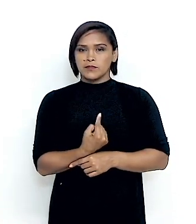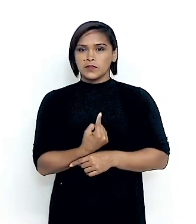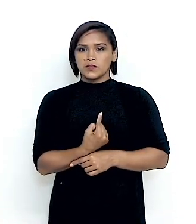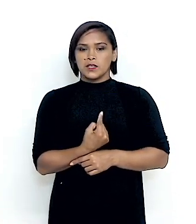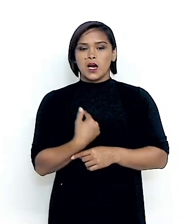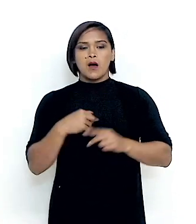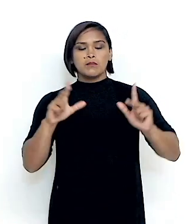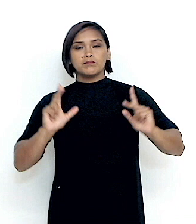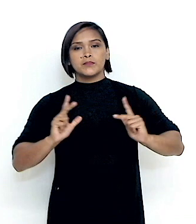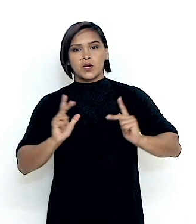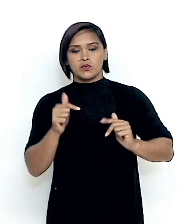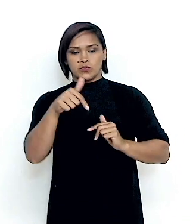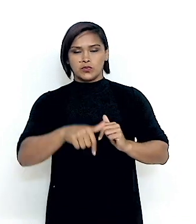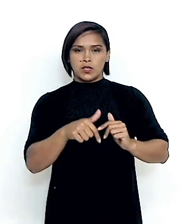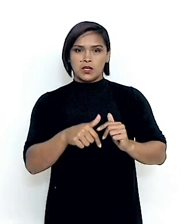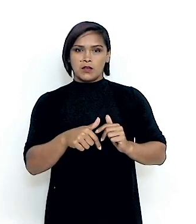prioritariamente